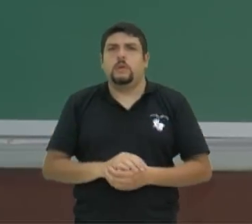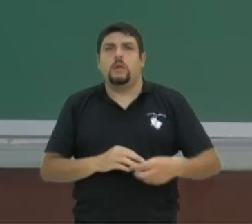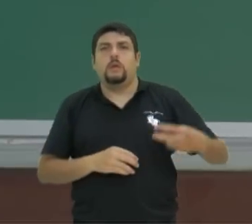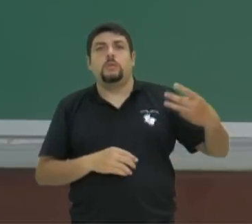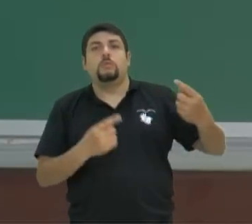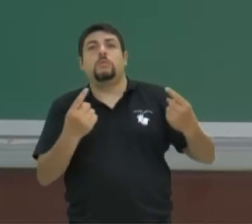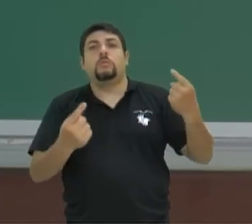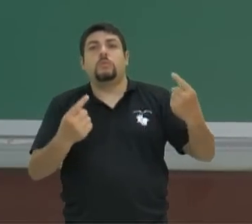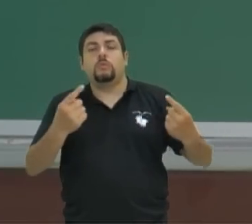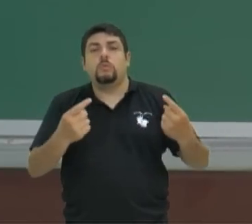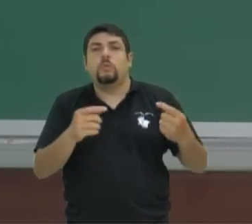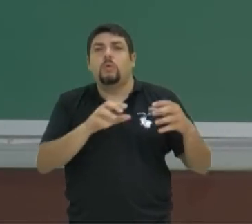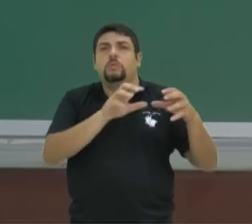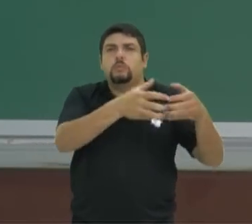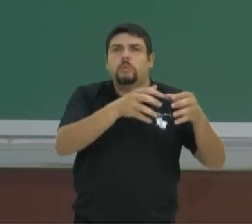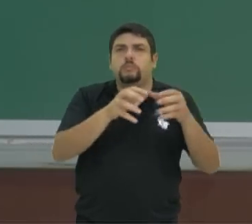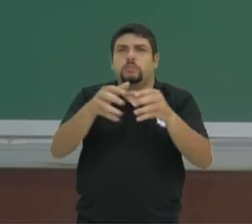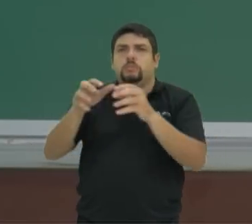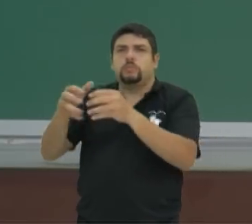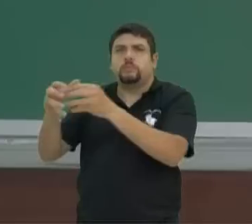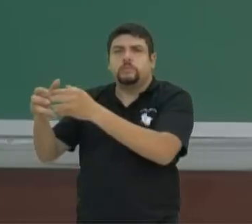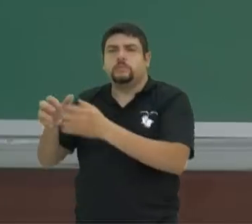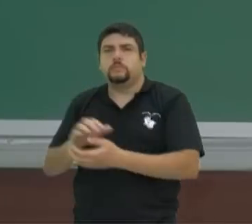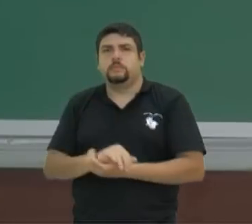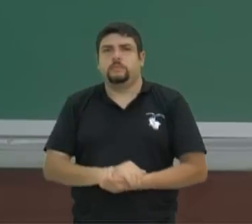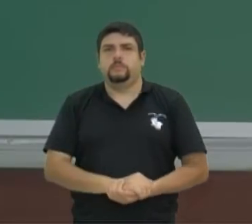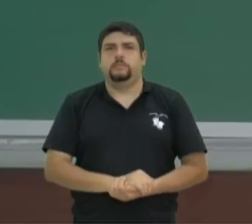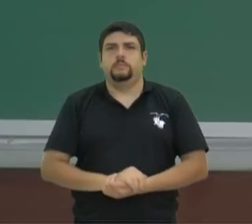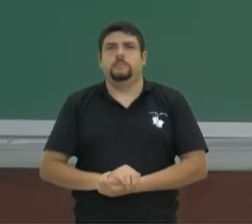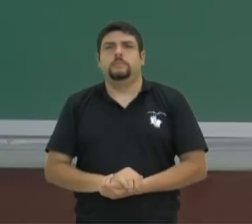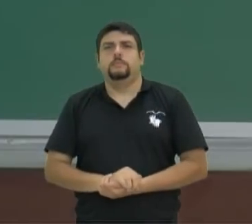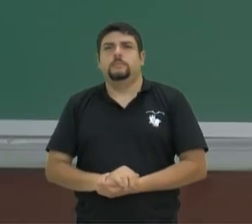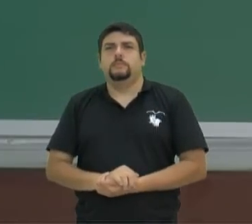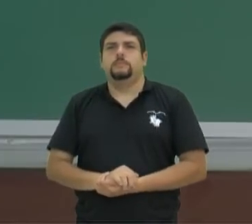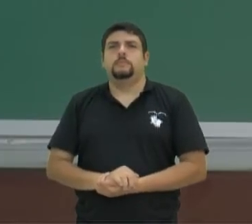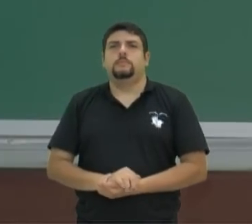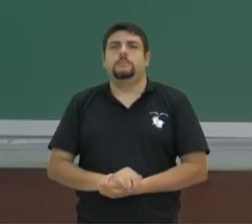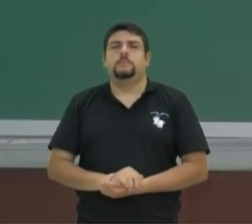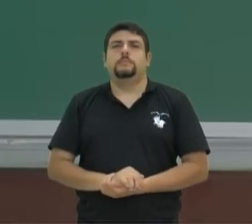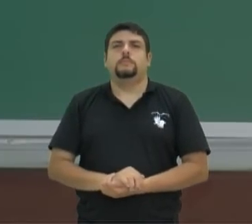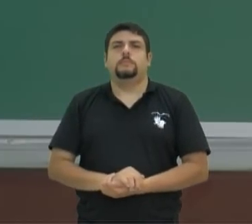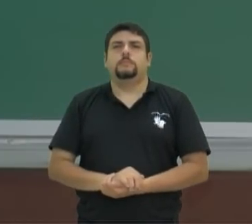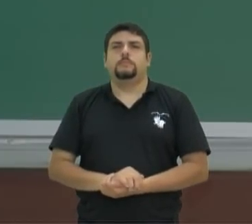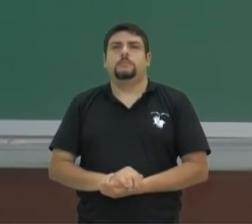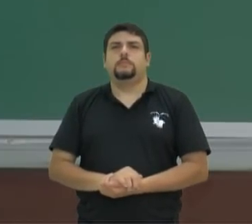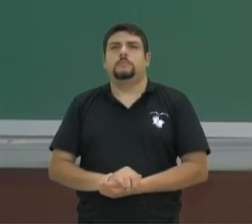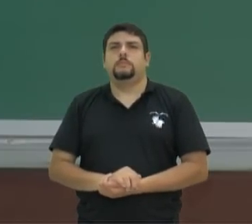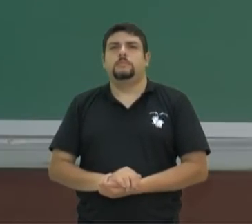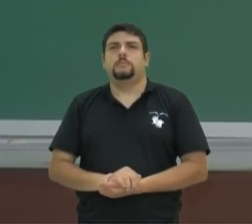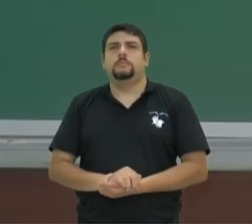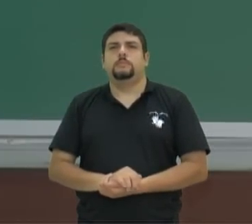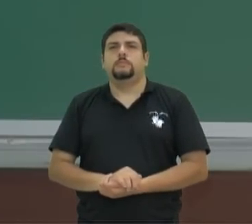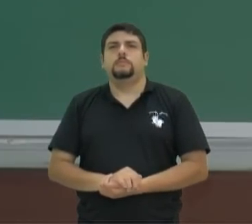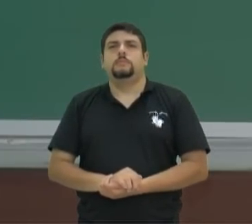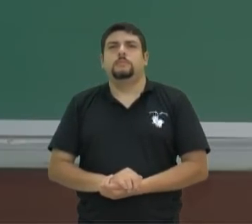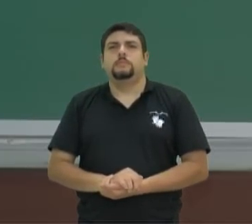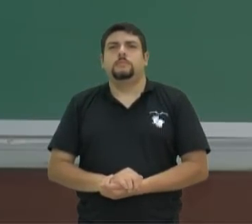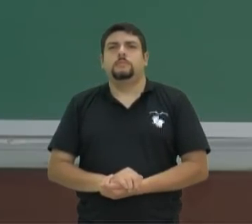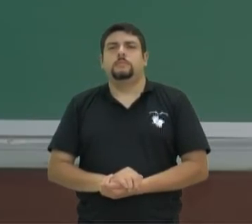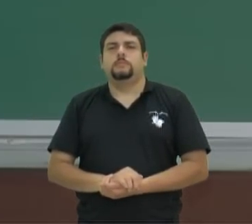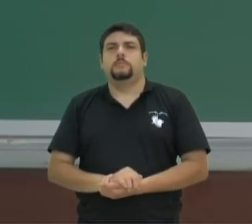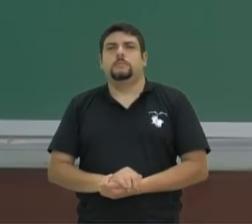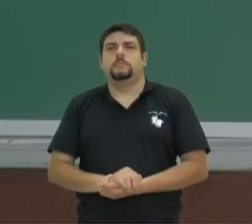1, 1. 2, 2, 2. 3, 3, 3, 3.